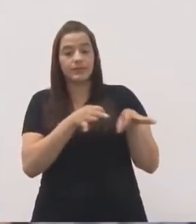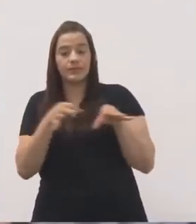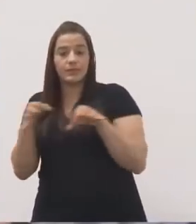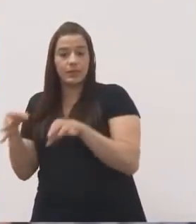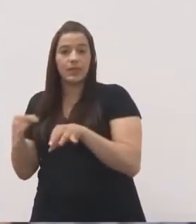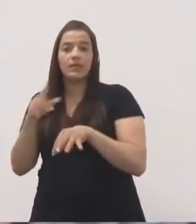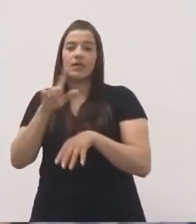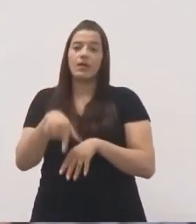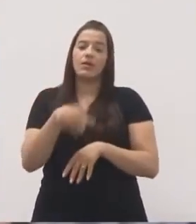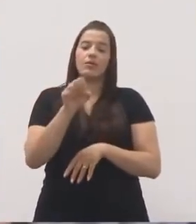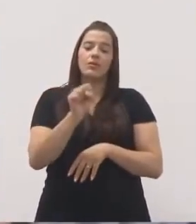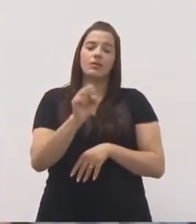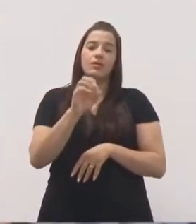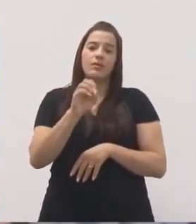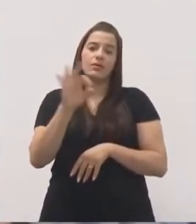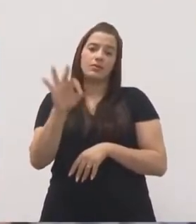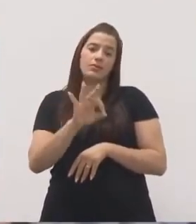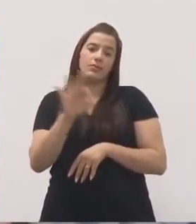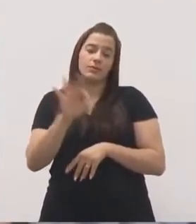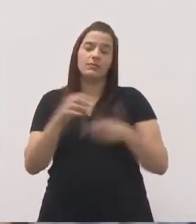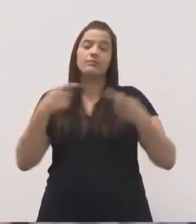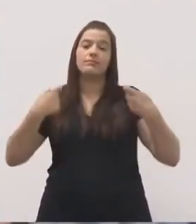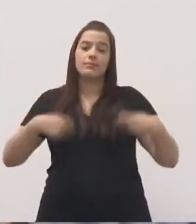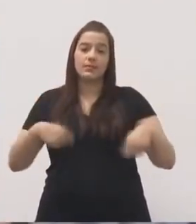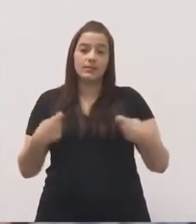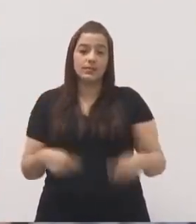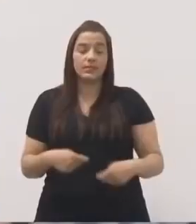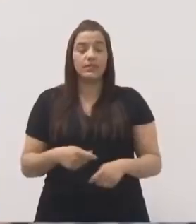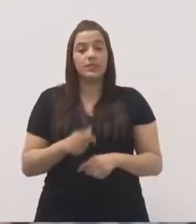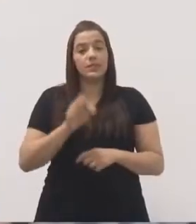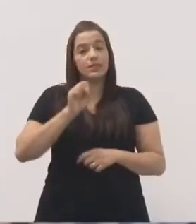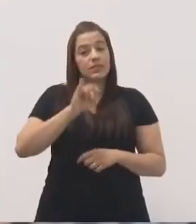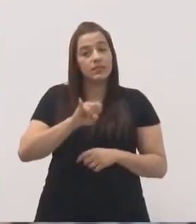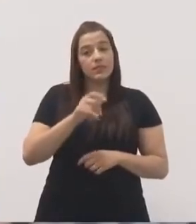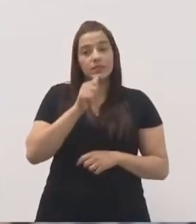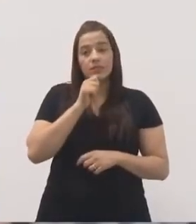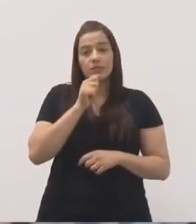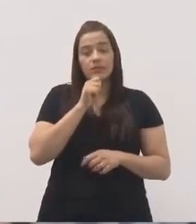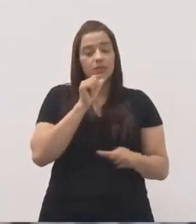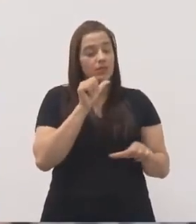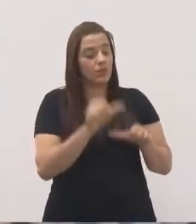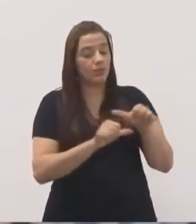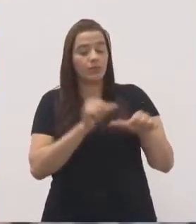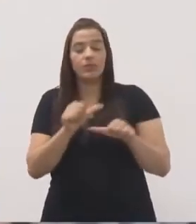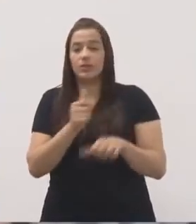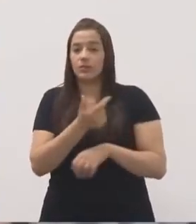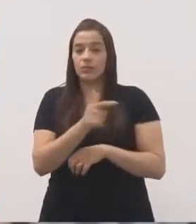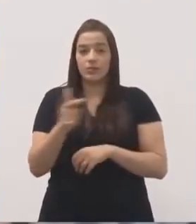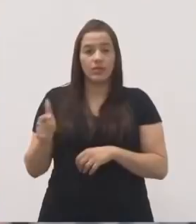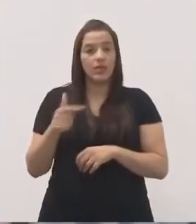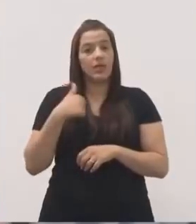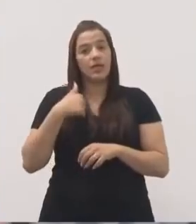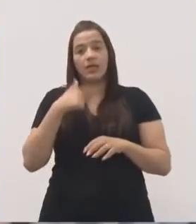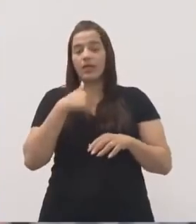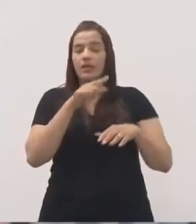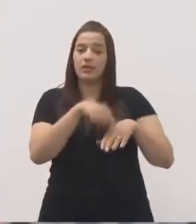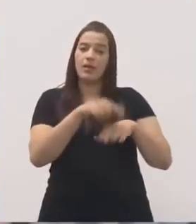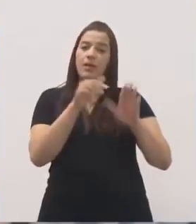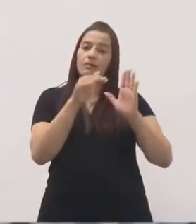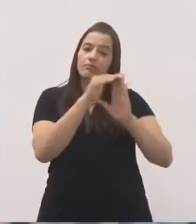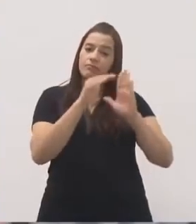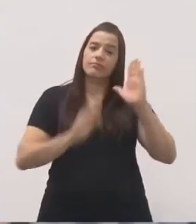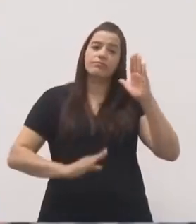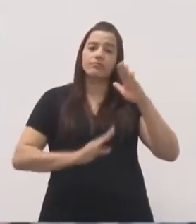ou não ser flexibilizado, mas enquanto a gente não tem uma mudança, a gente tem que utilizar ele como referência, tá